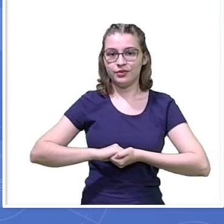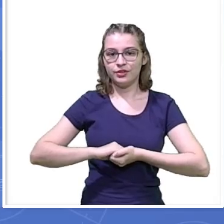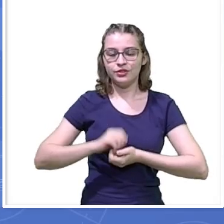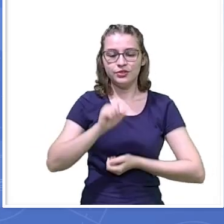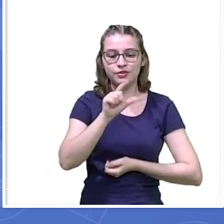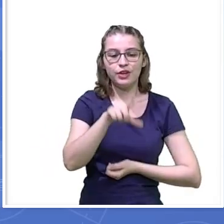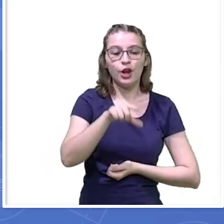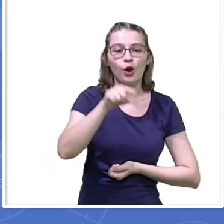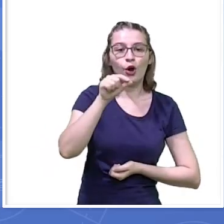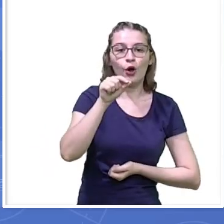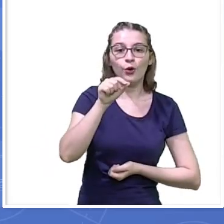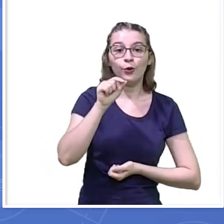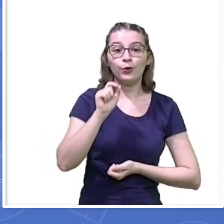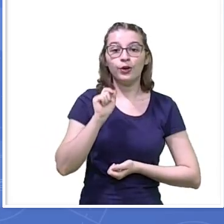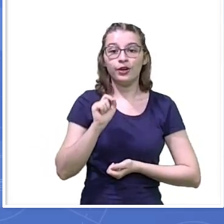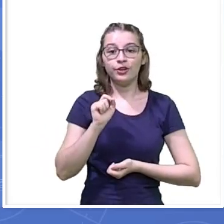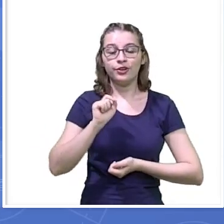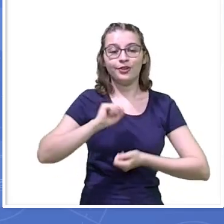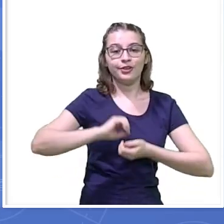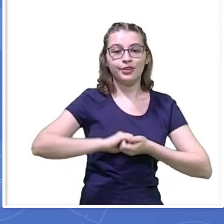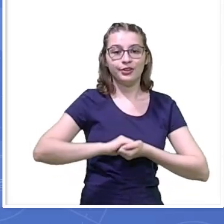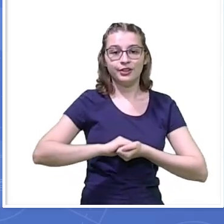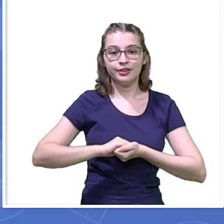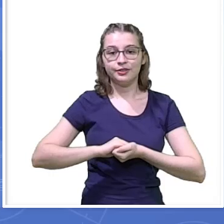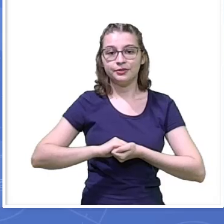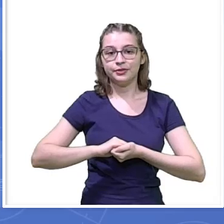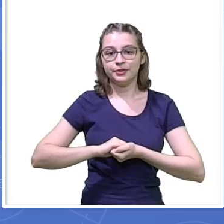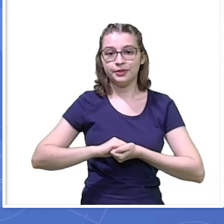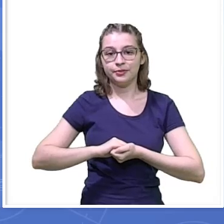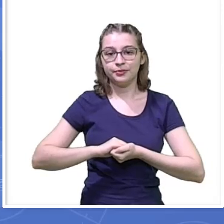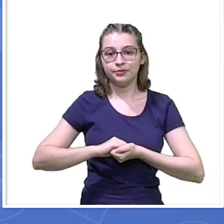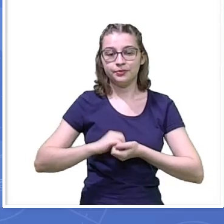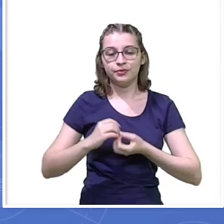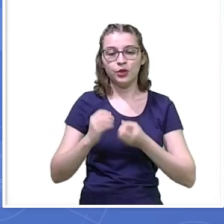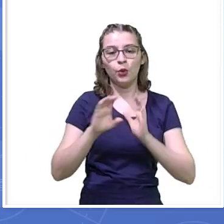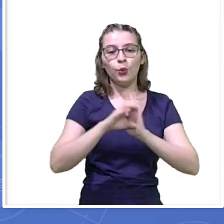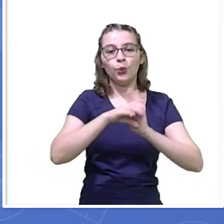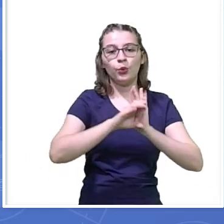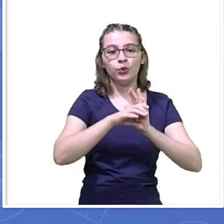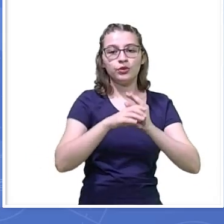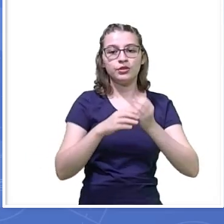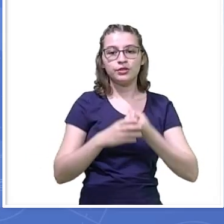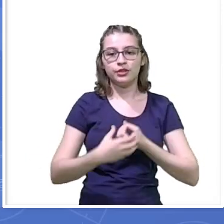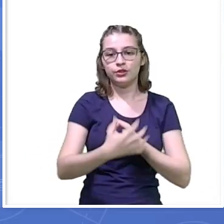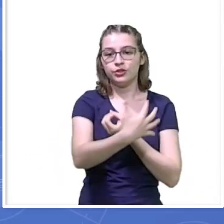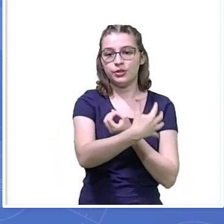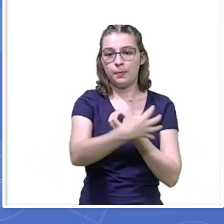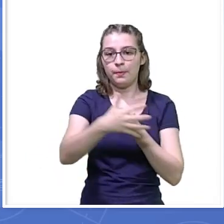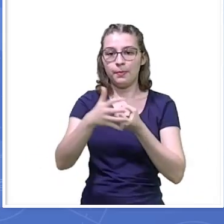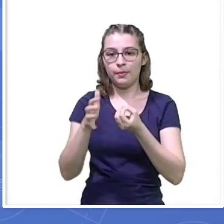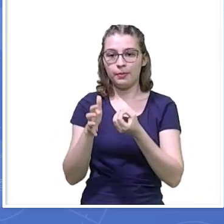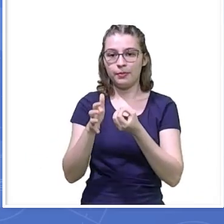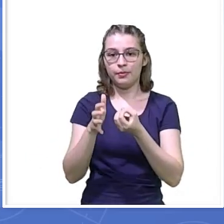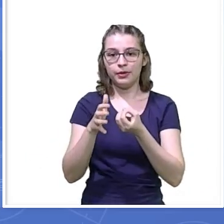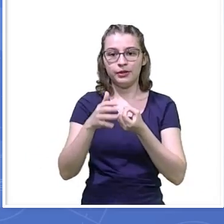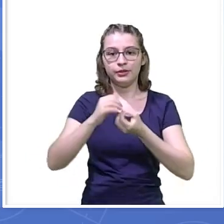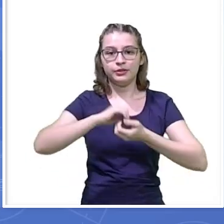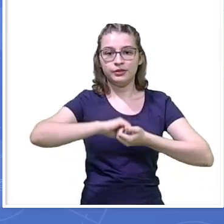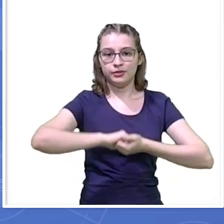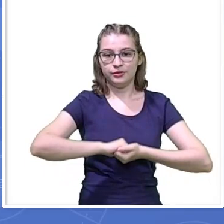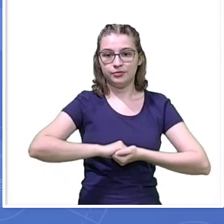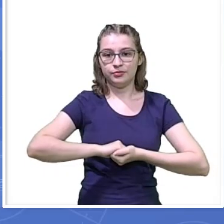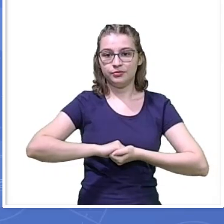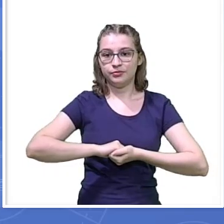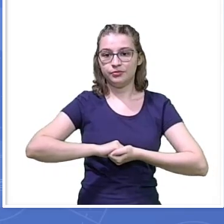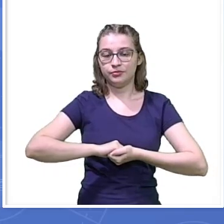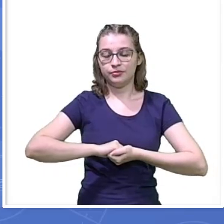Assinale a alternativa correta, assinale a alternativa que apresenta a correta definição de paralelo. Vamos dizer, a letra A, distância em